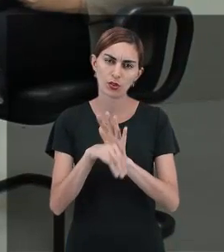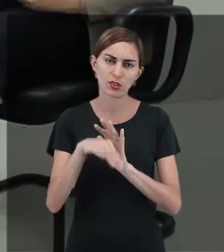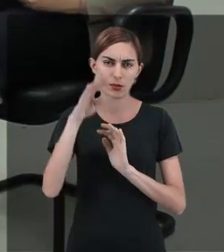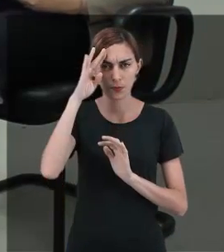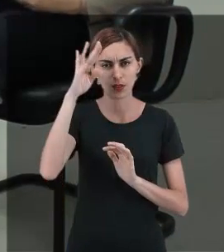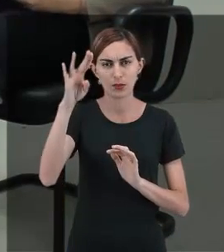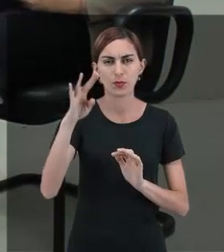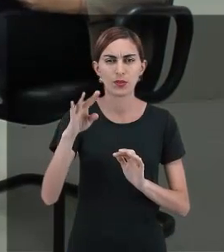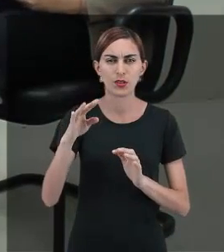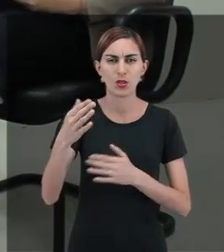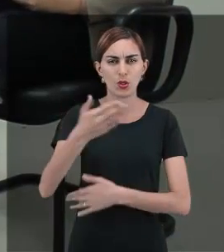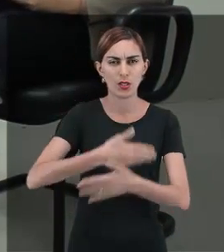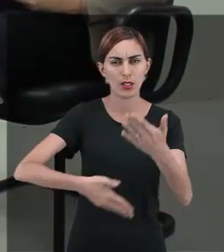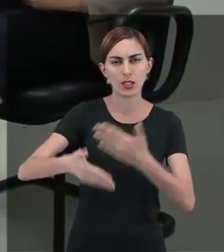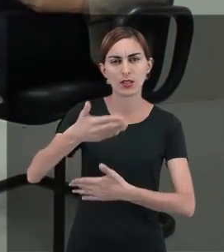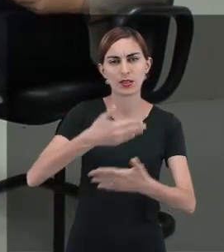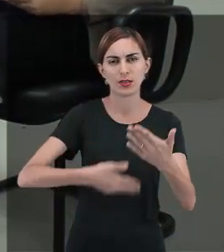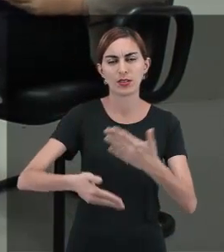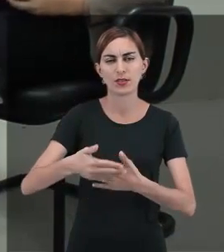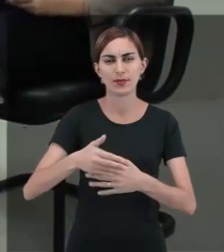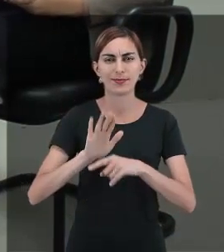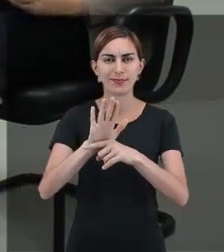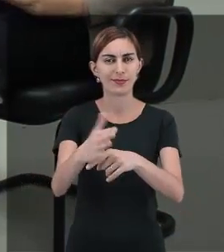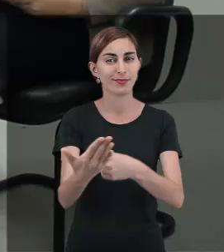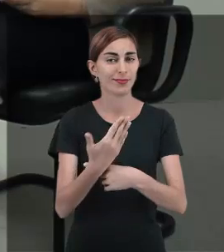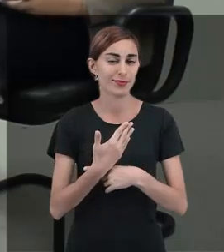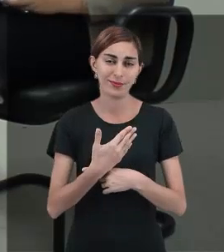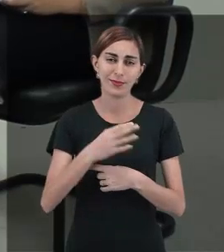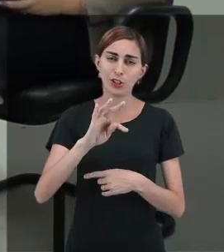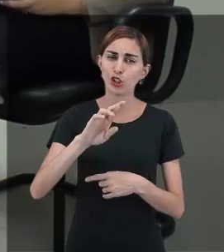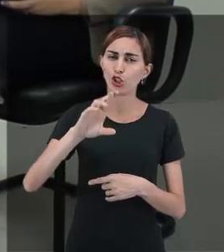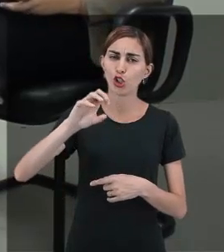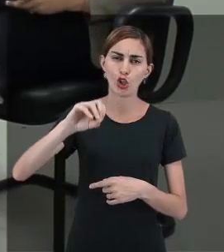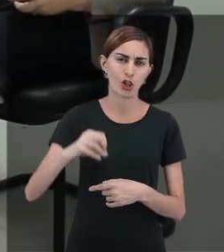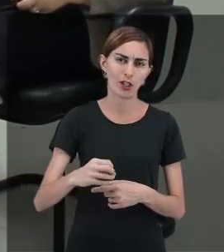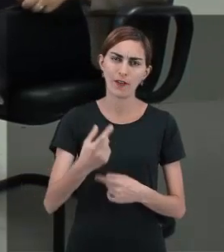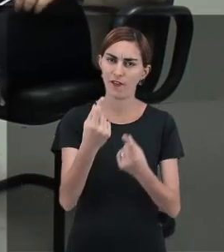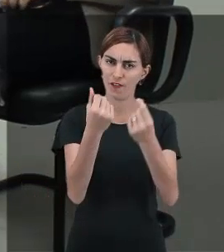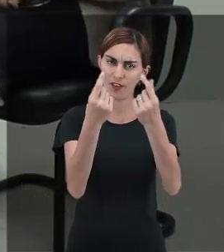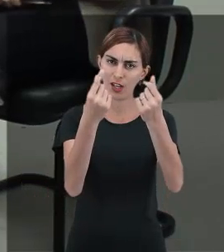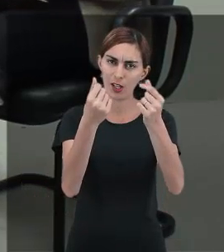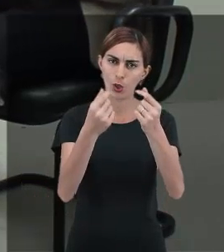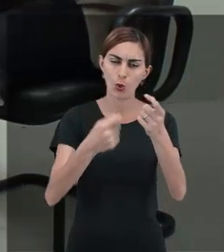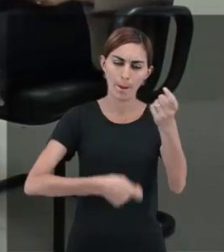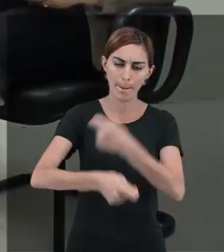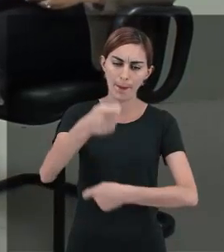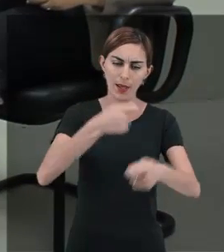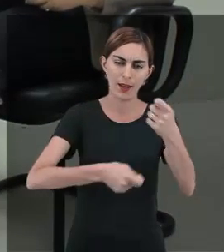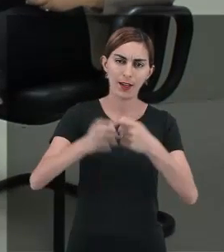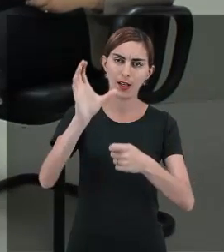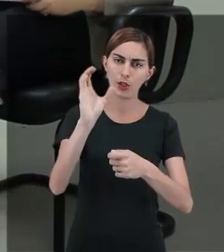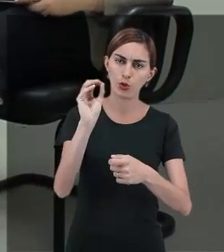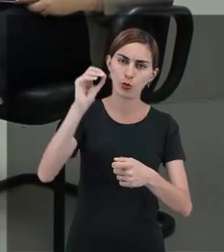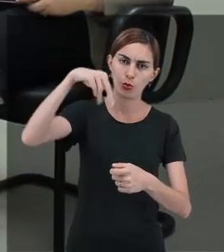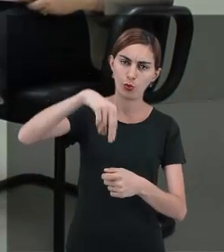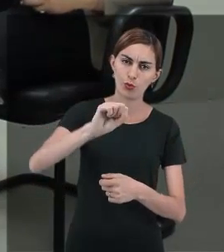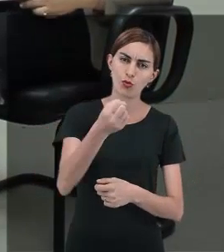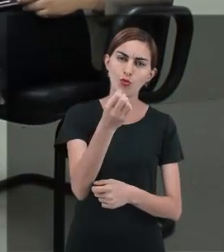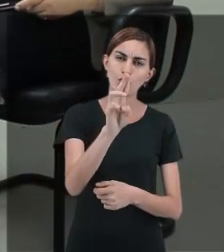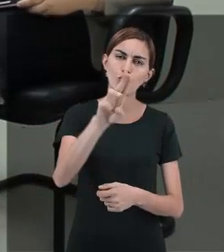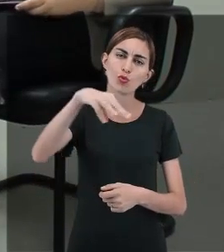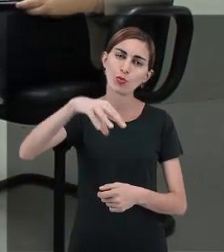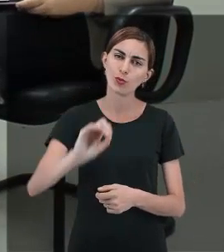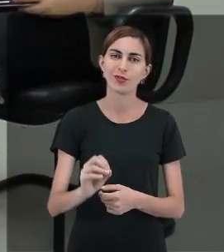marketing chama-se relação de troca. É uma relação de troca. Empresa e mercado de consumo. E tem que haver no mínimo 2 interessados. Então, para eu trabalhar